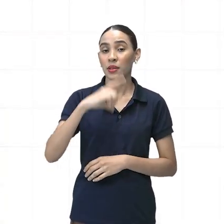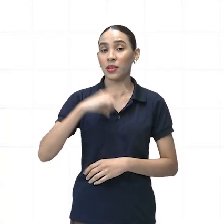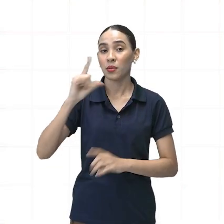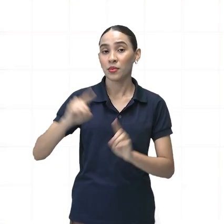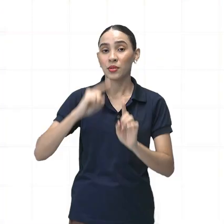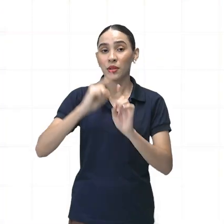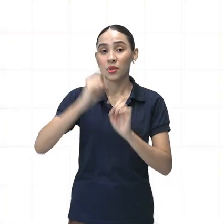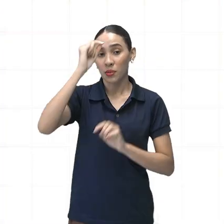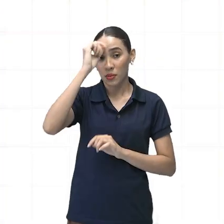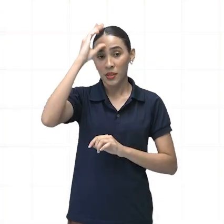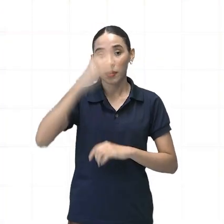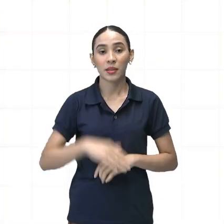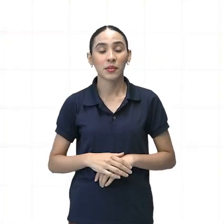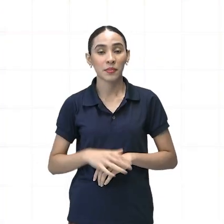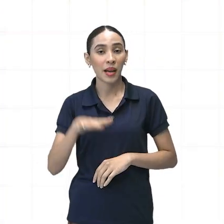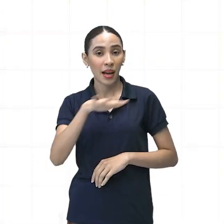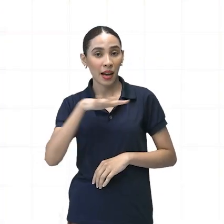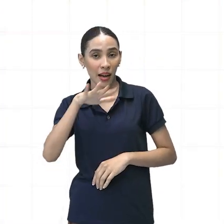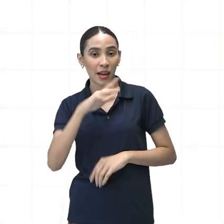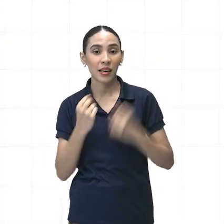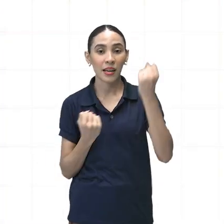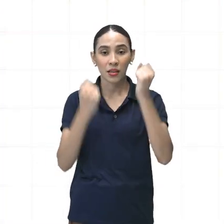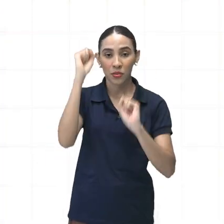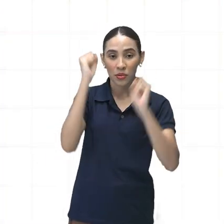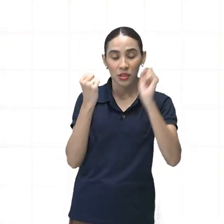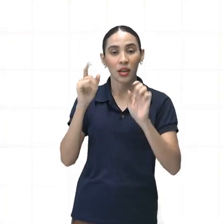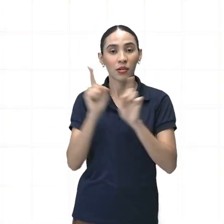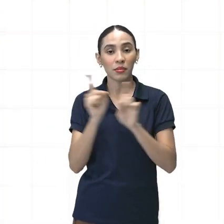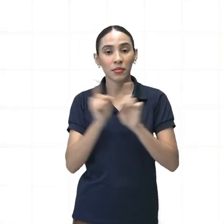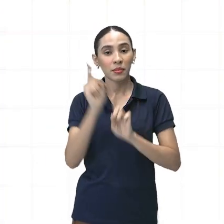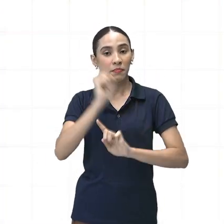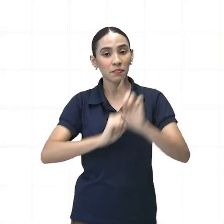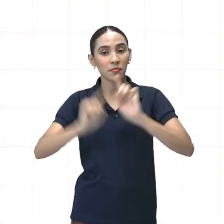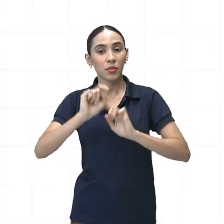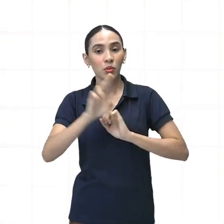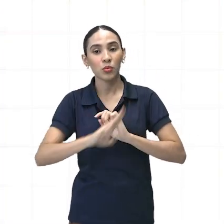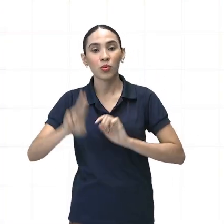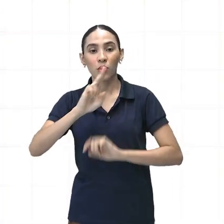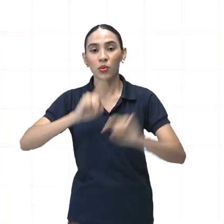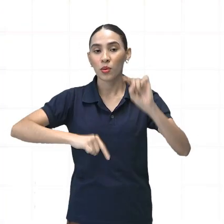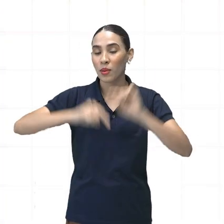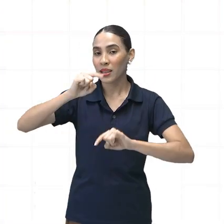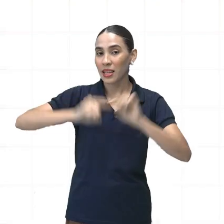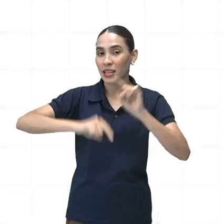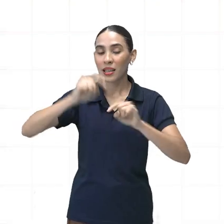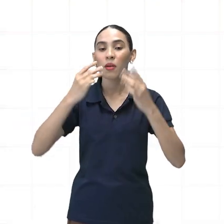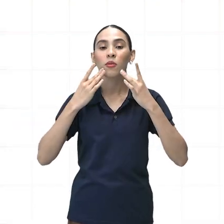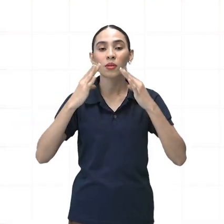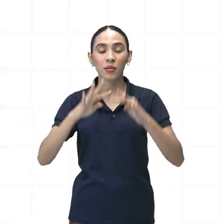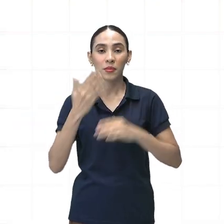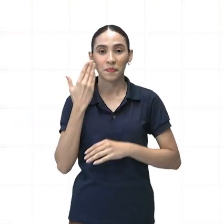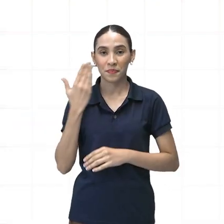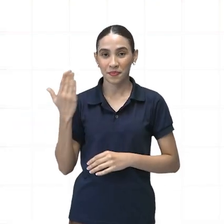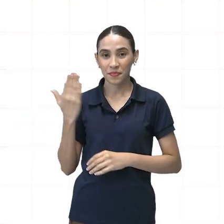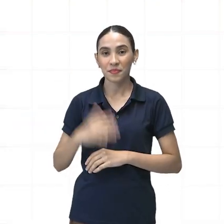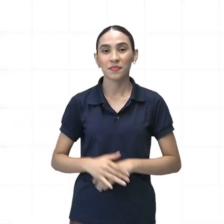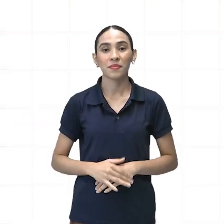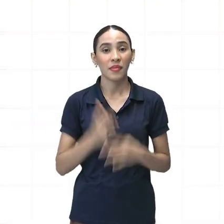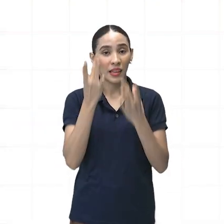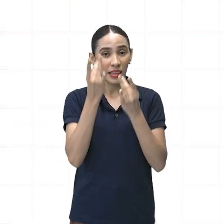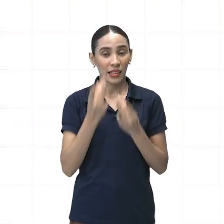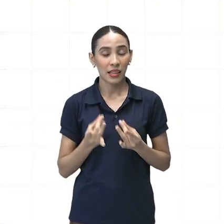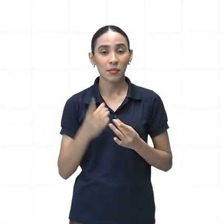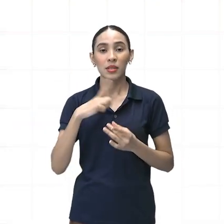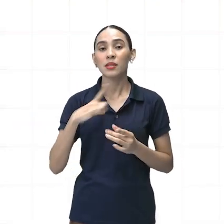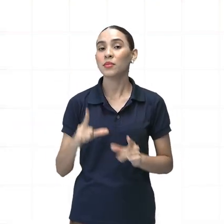como objeto de conhecimento cadeias industriais e inovação no uso dos recursos naturais e matérias-primas.